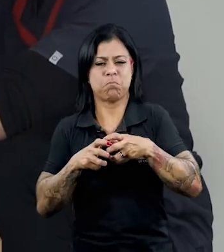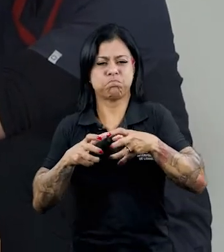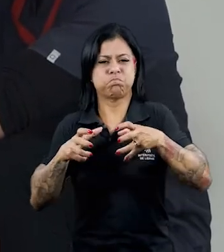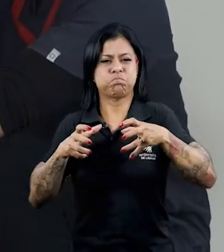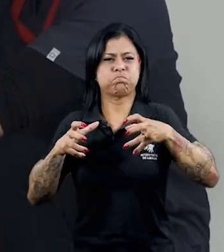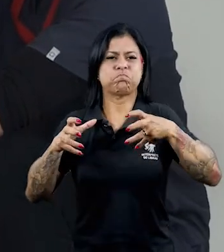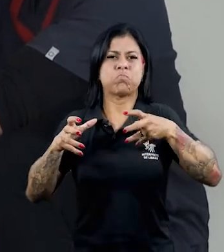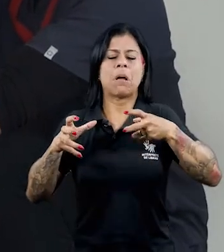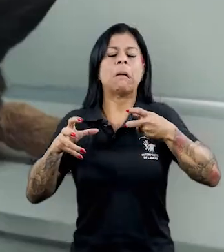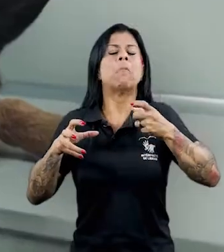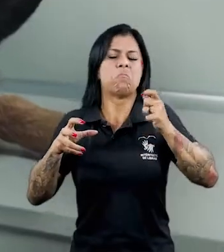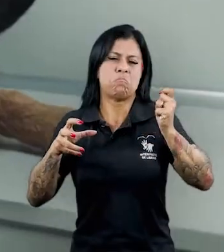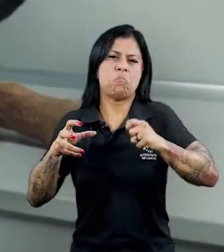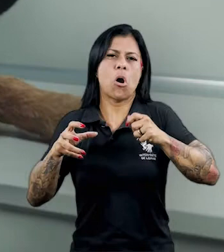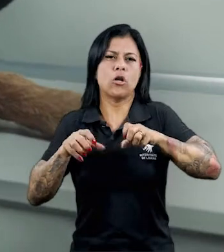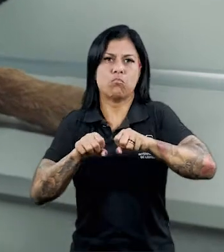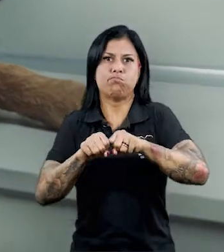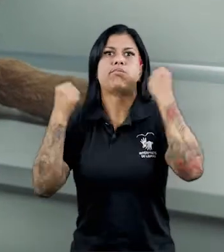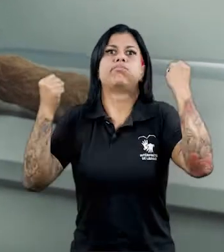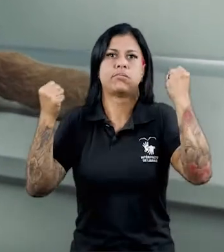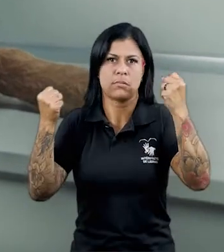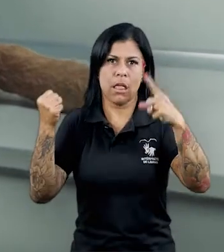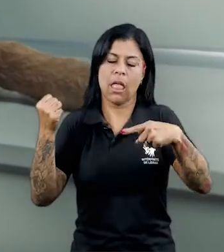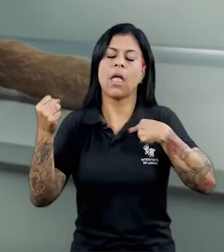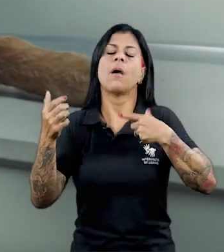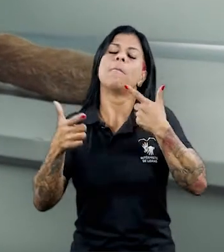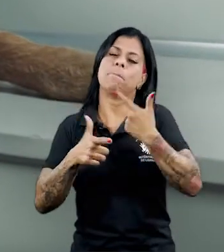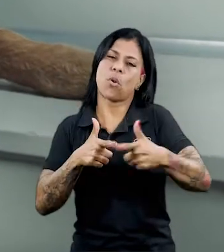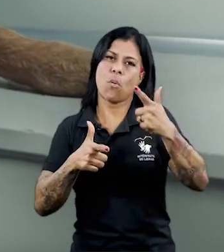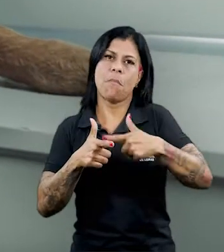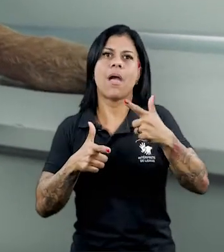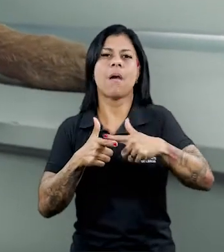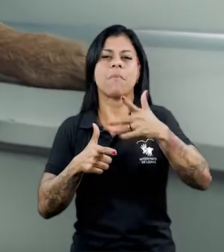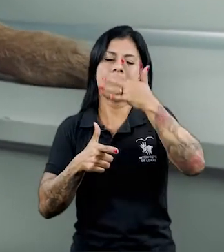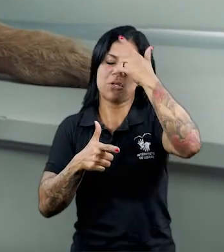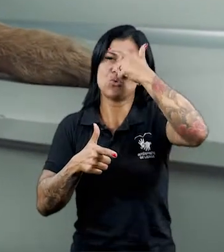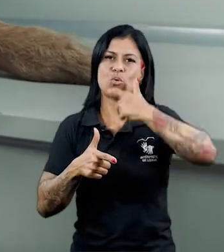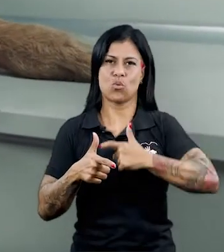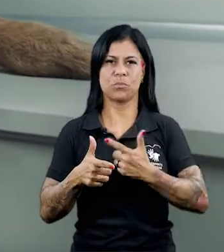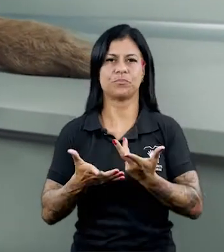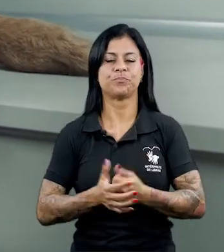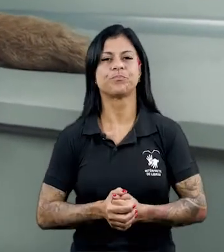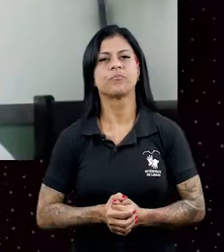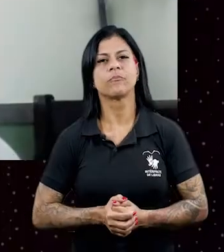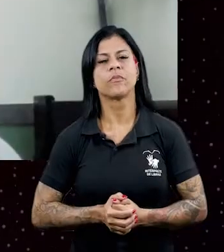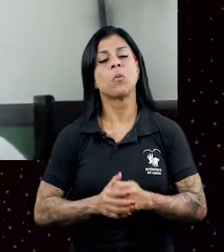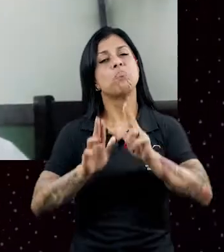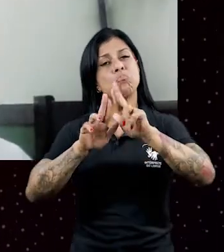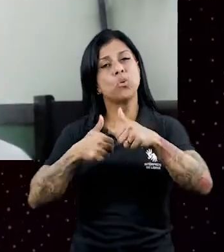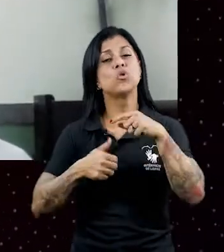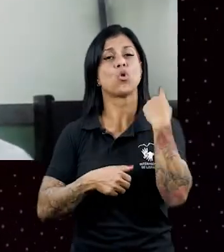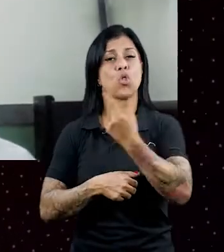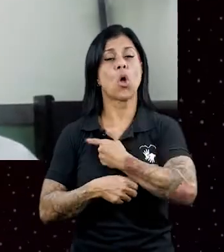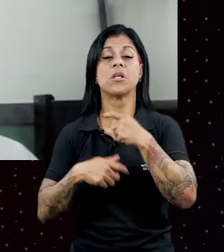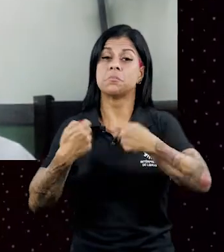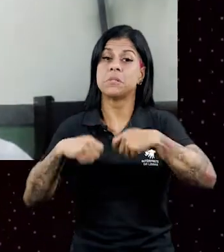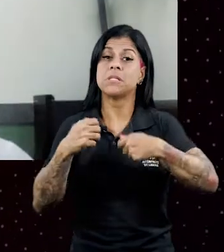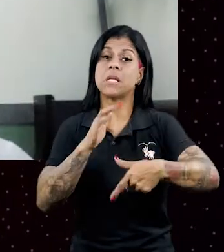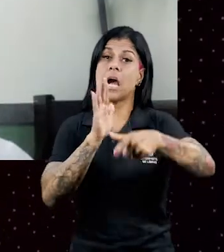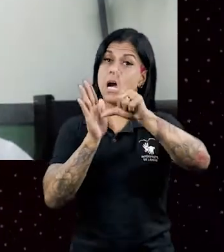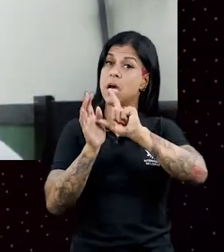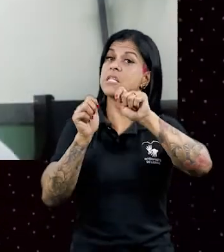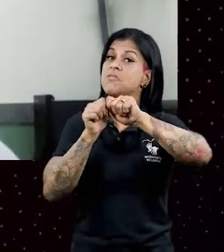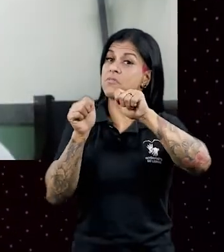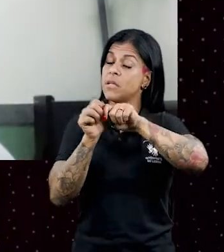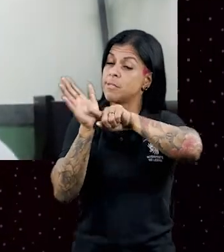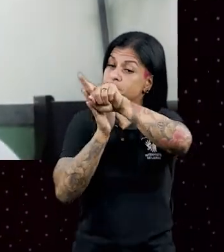formando grandes placas que podem obstruir as veias e causar um quadro de choque no receptor. Por isso que a gente preconiza